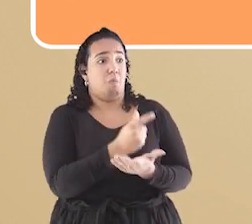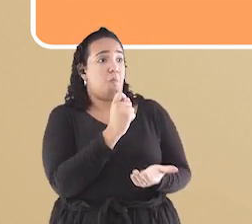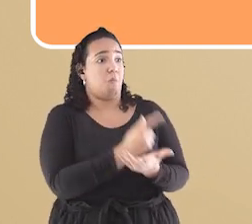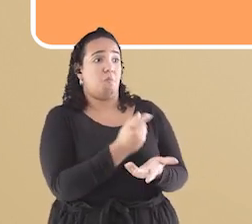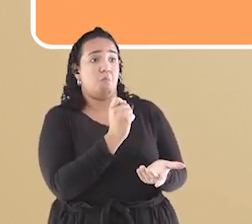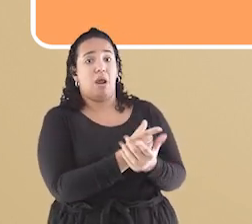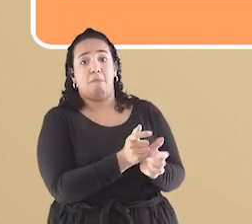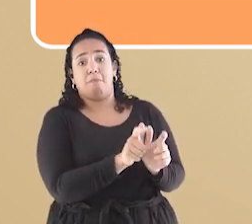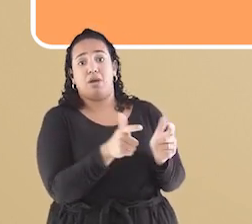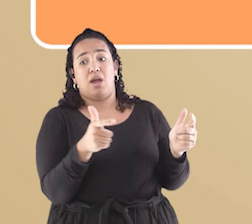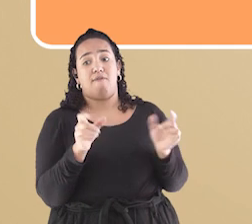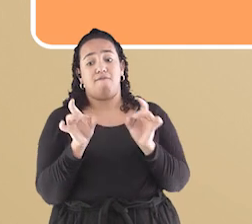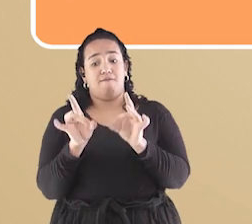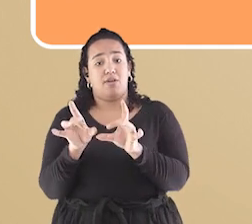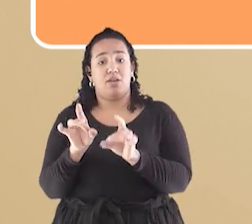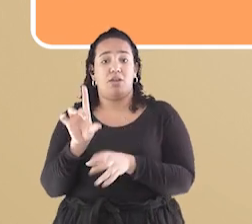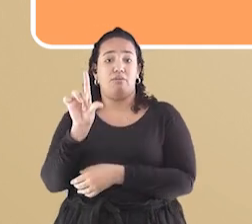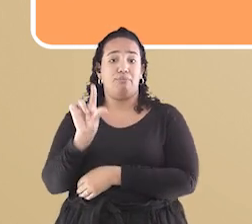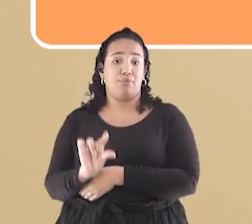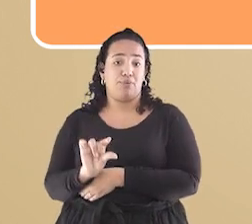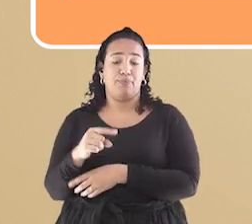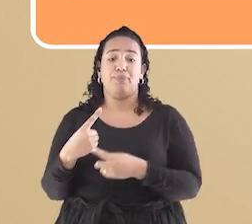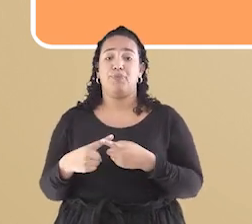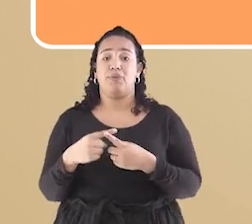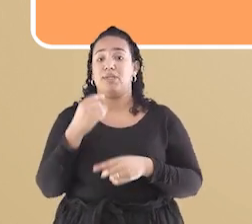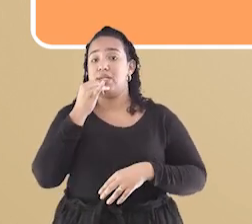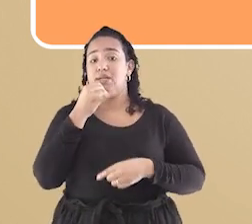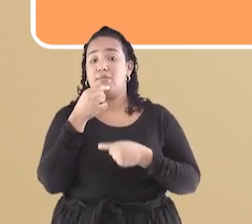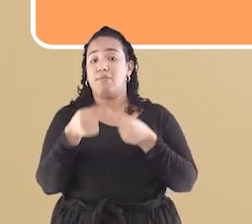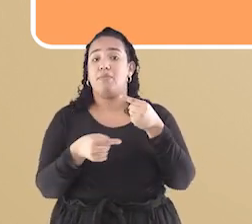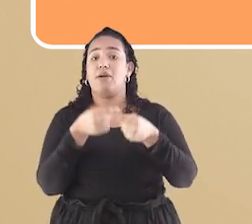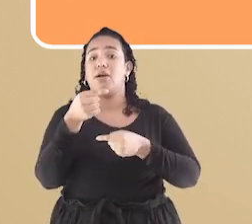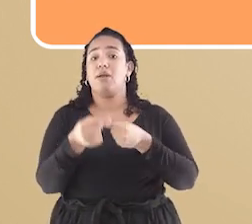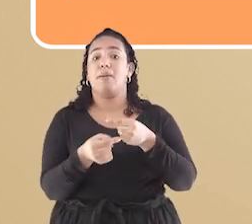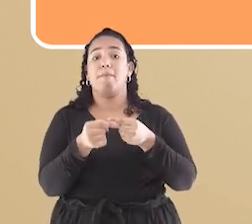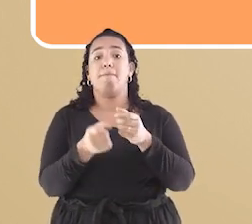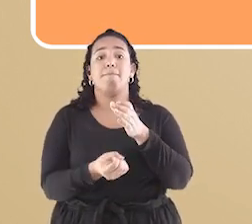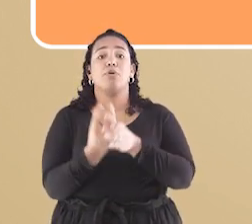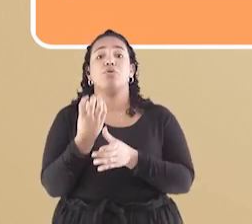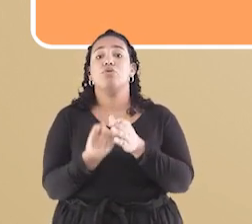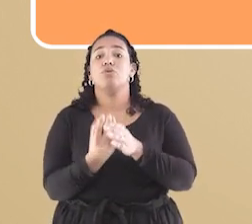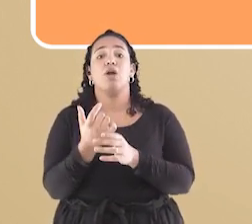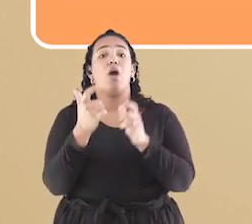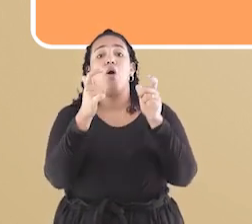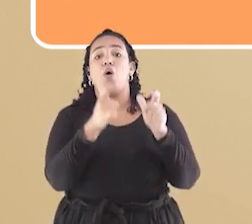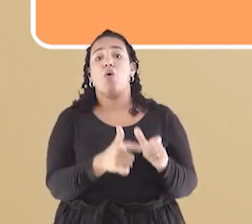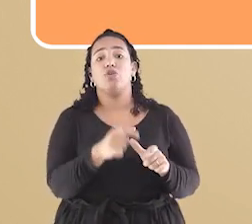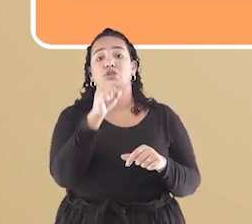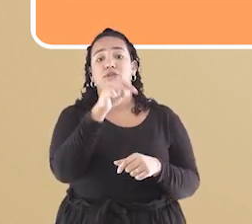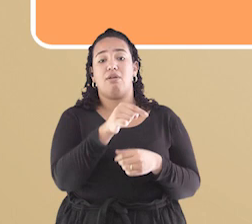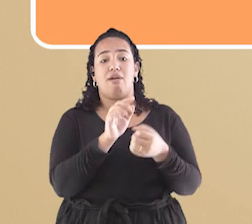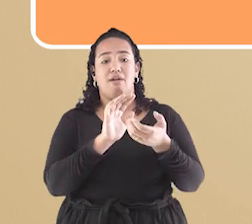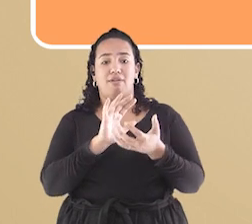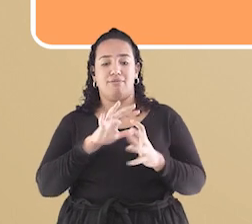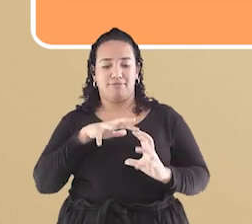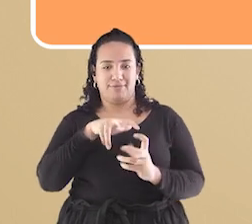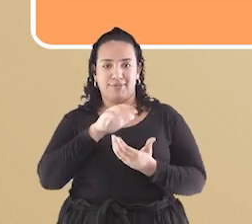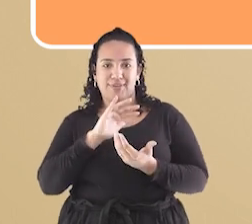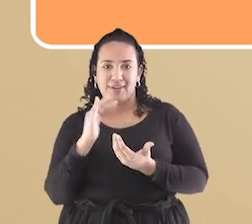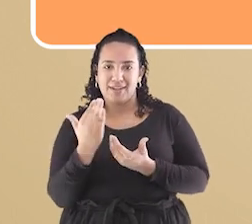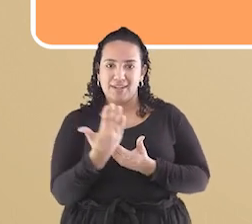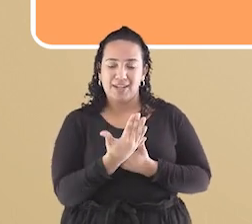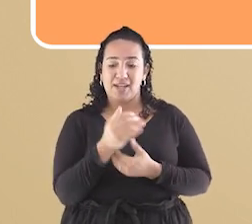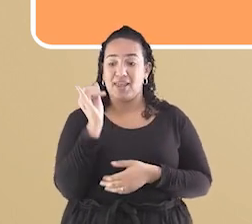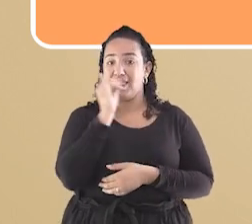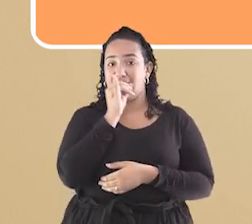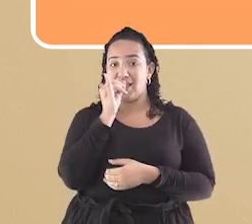vender. Isso porque a maior parte da matéria-prima vinha do Oriente e era distribuída pela Itália, o que trouxe uma